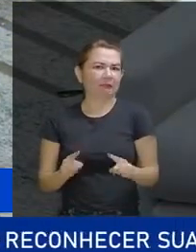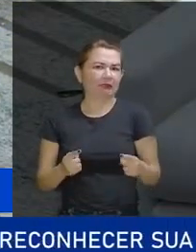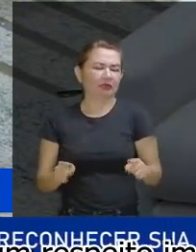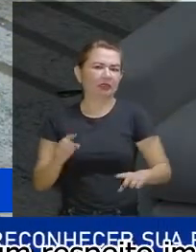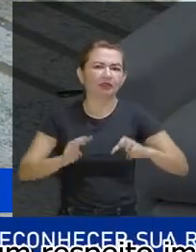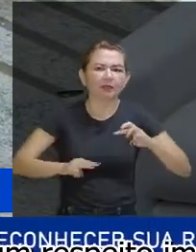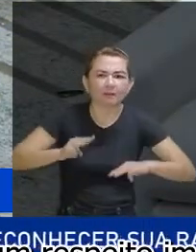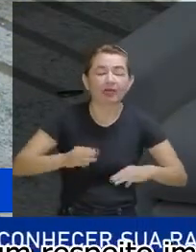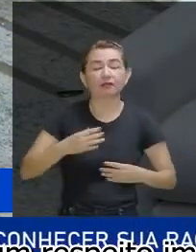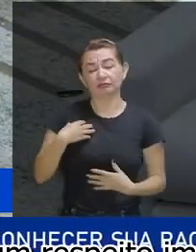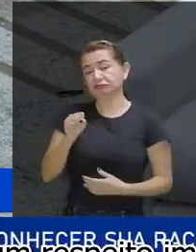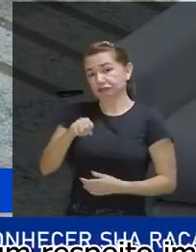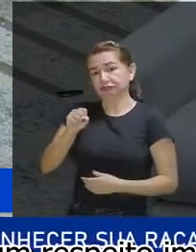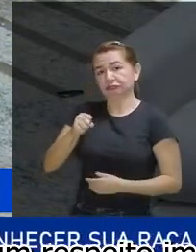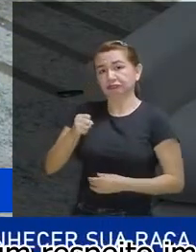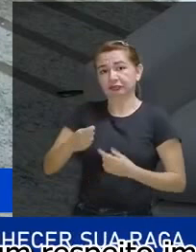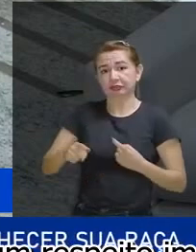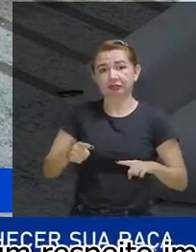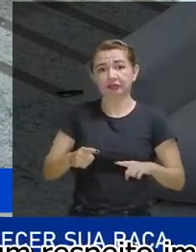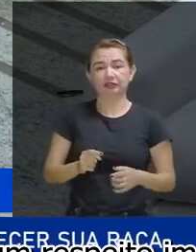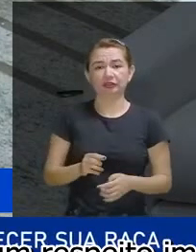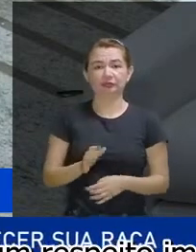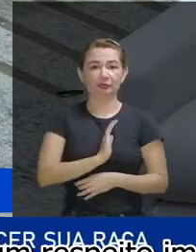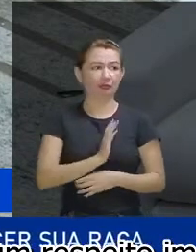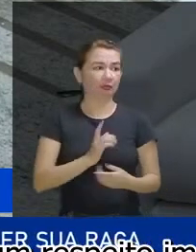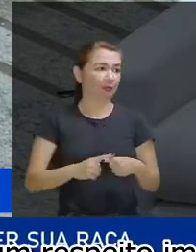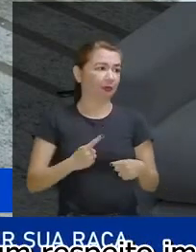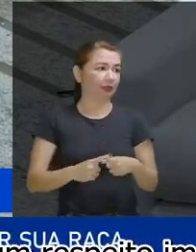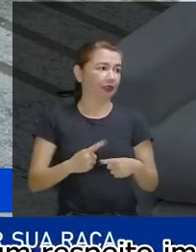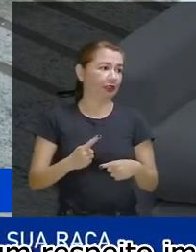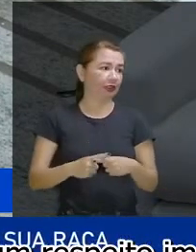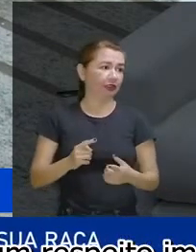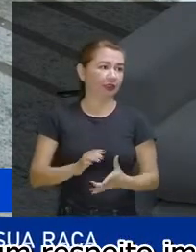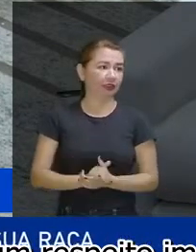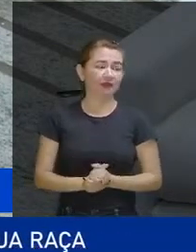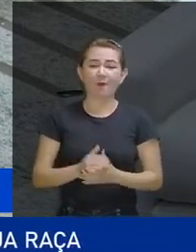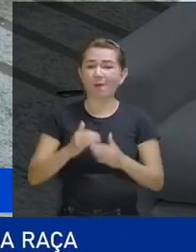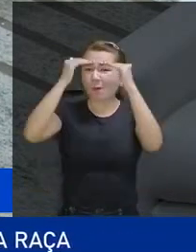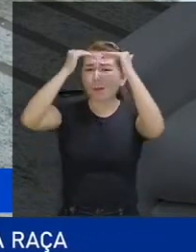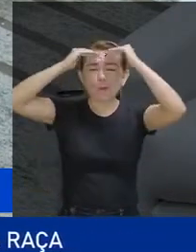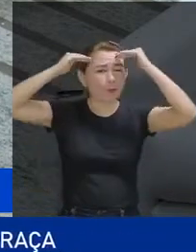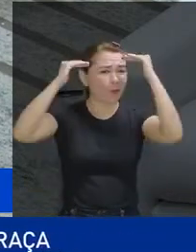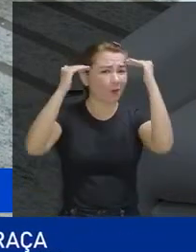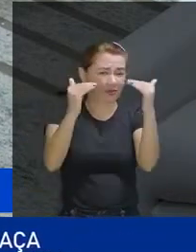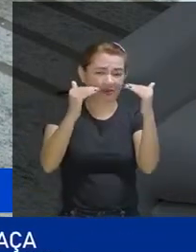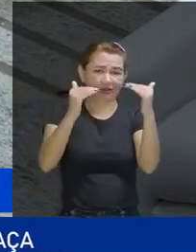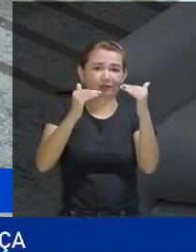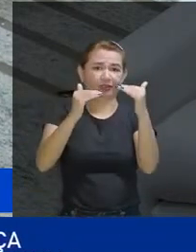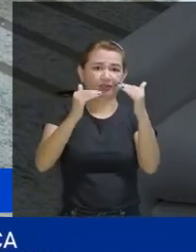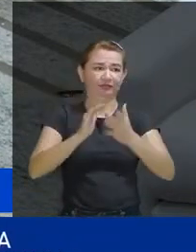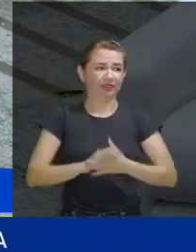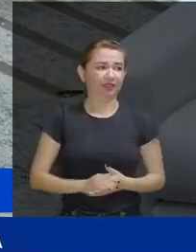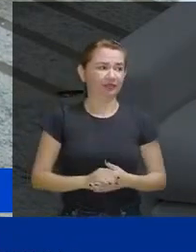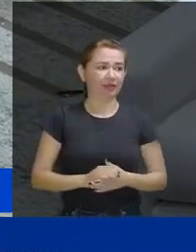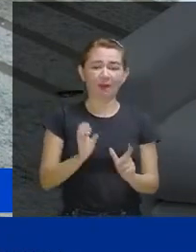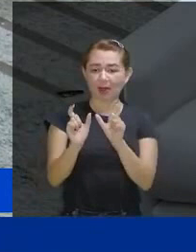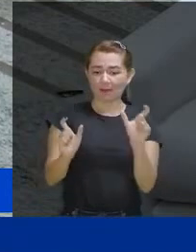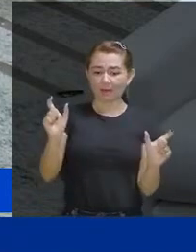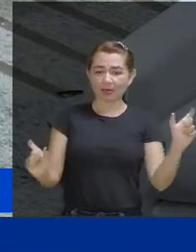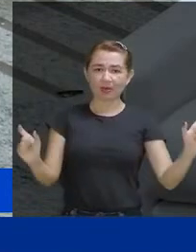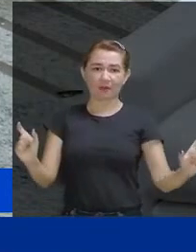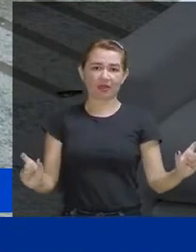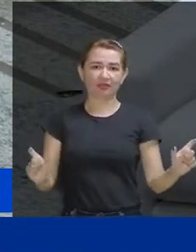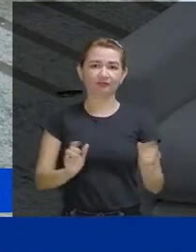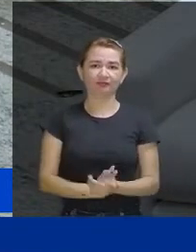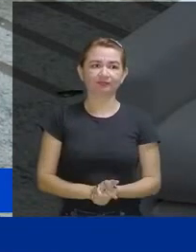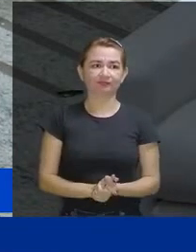Eu canto, sim, eu posso cantar dentro do meu coração, mas eu tenho um respeito imenso. Com a palavra, o senhor Osmar Júnior. Ele tem pele parda,